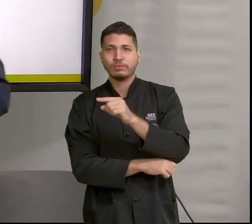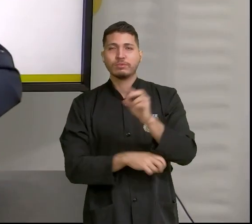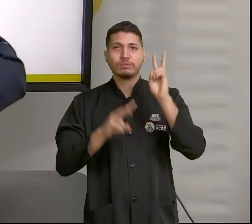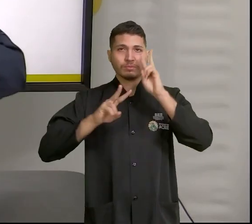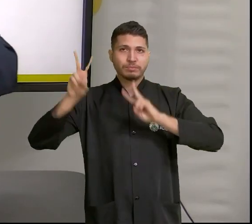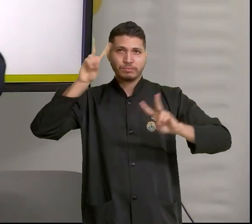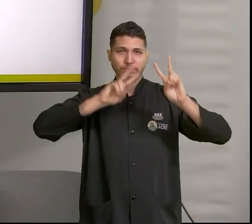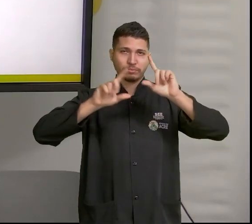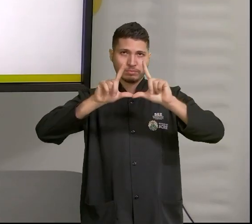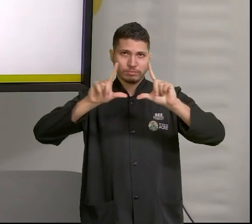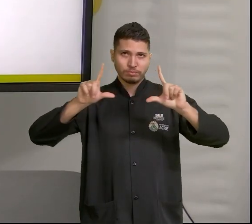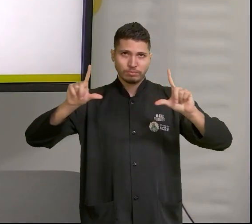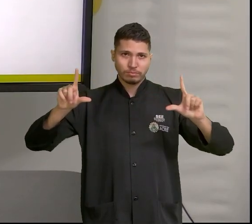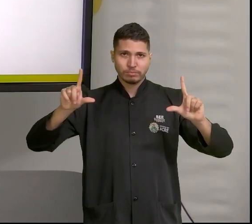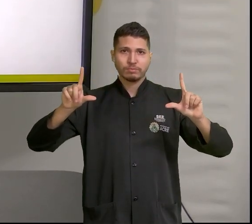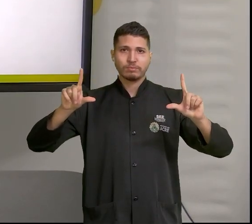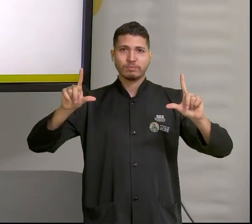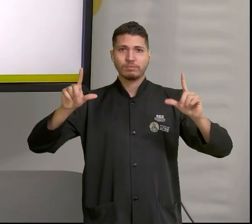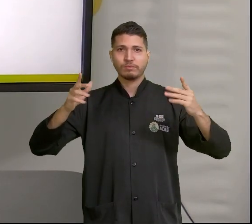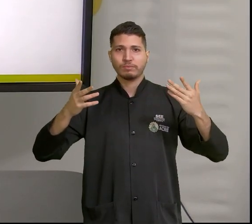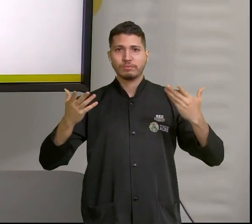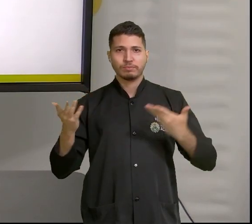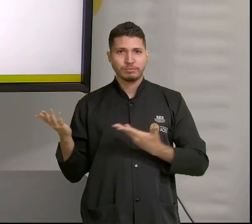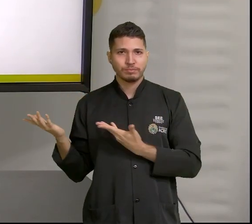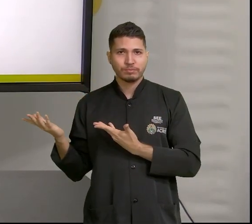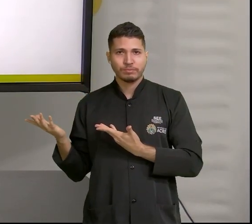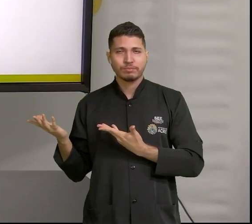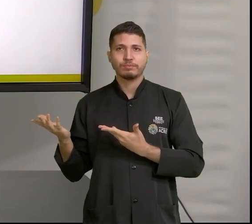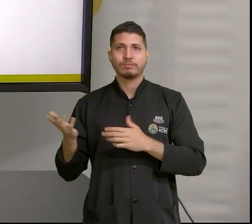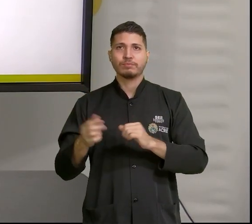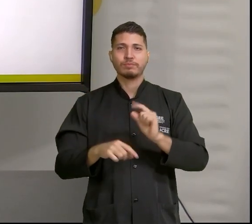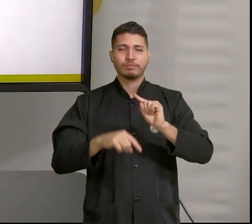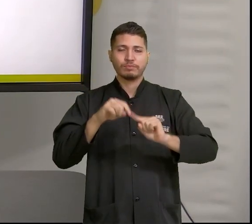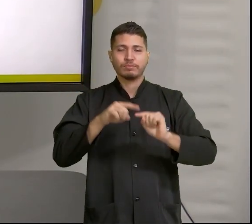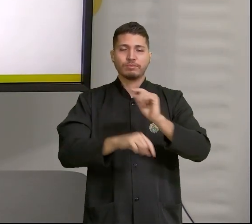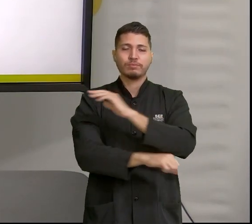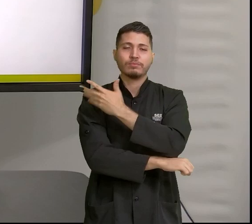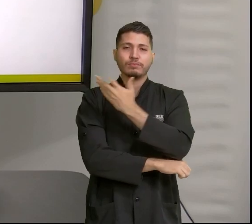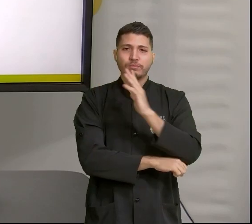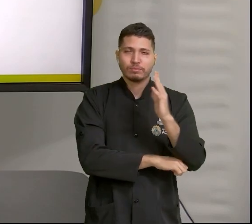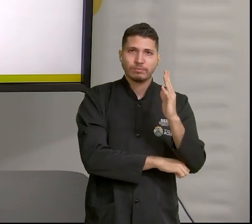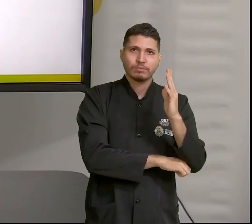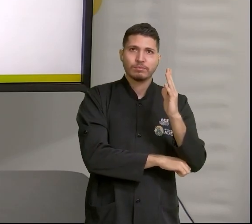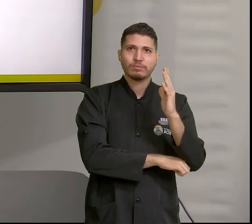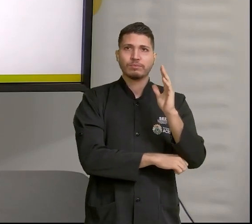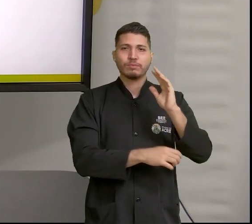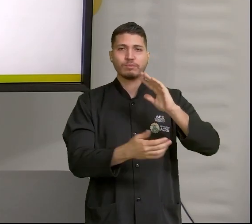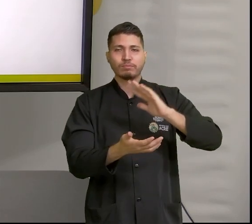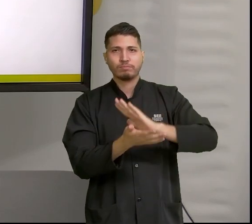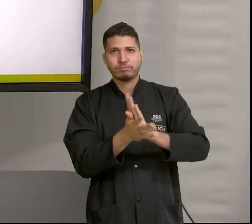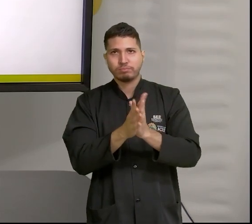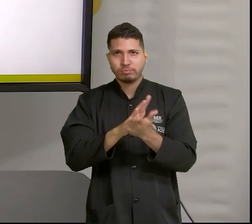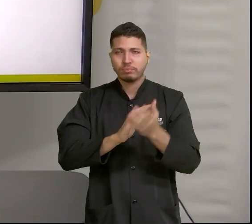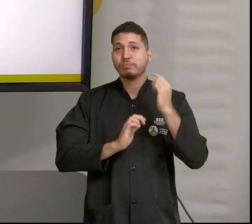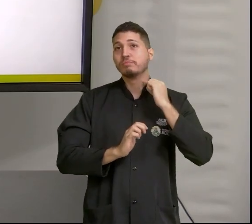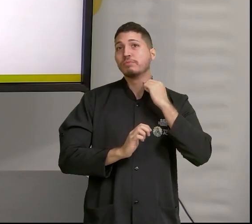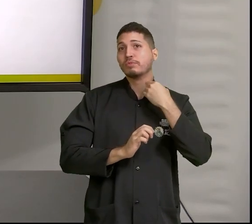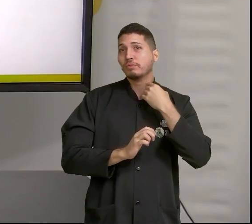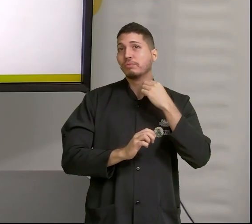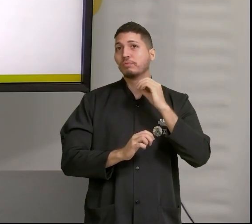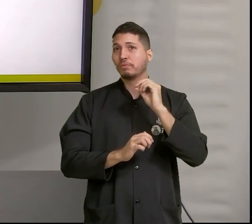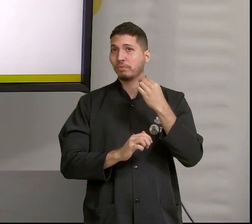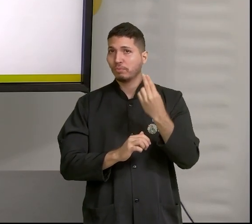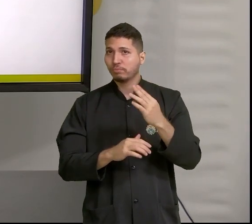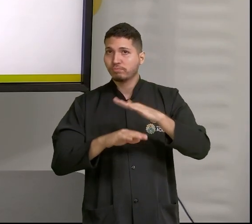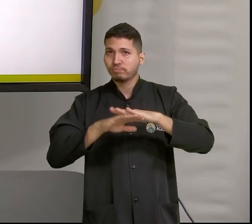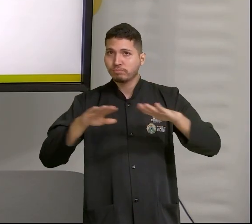são quando esses recursos naturais, eles são destruídos, poluídos ou até mesmo esgotados